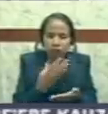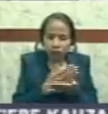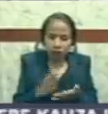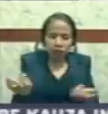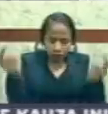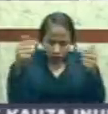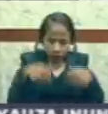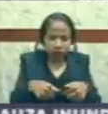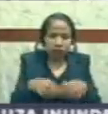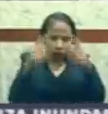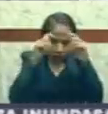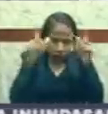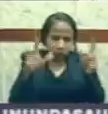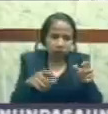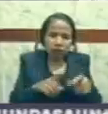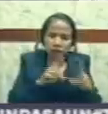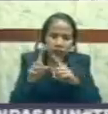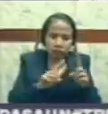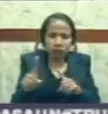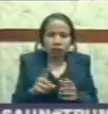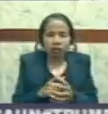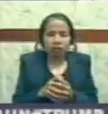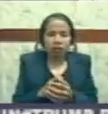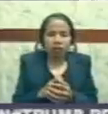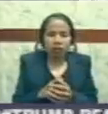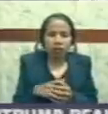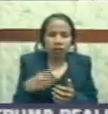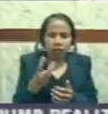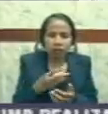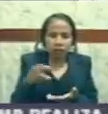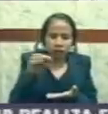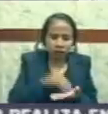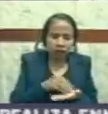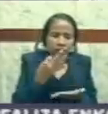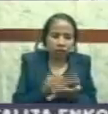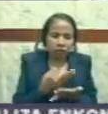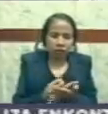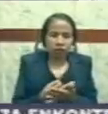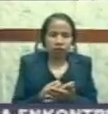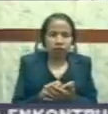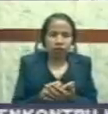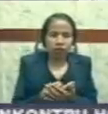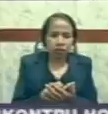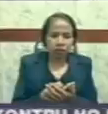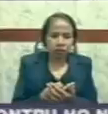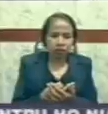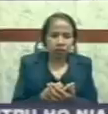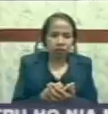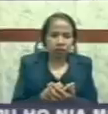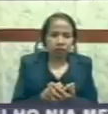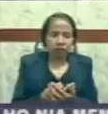Agora, tem que ir a explicação que até que está tautan osan ne adicional